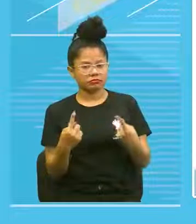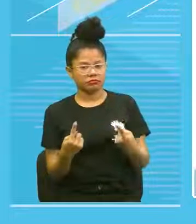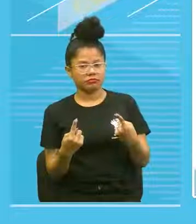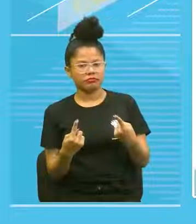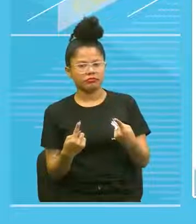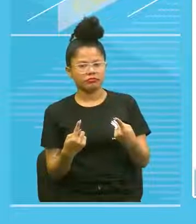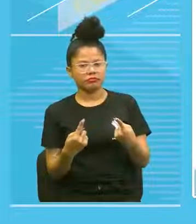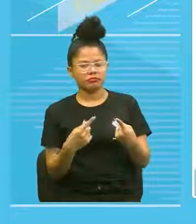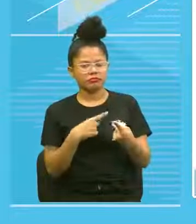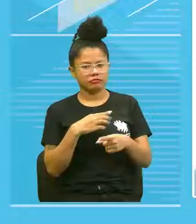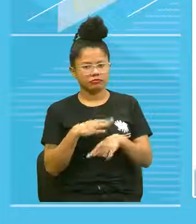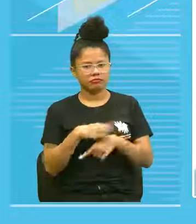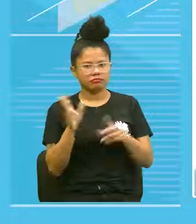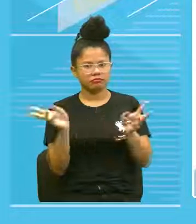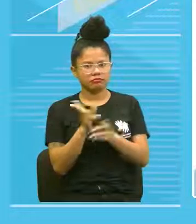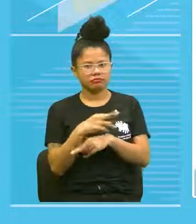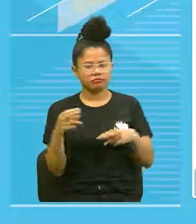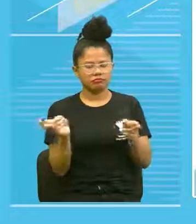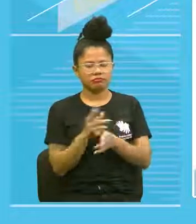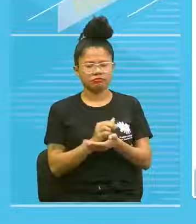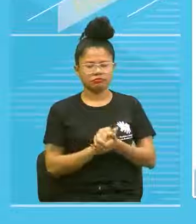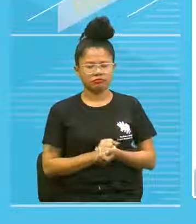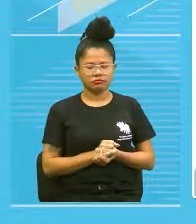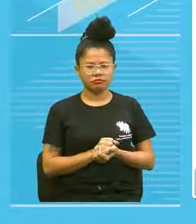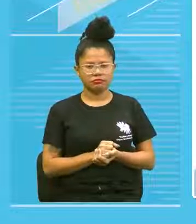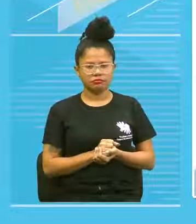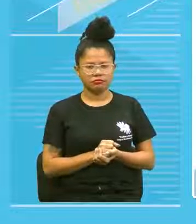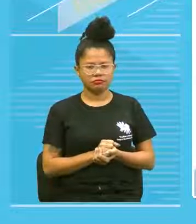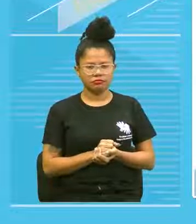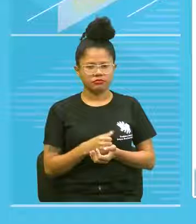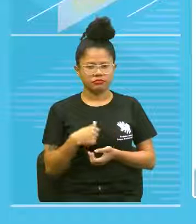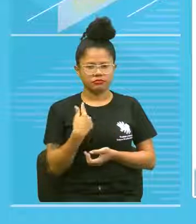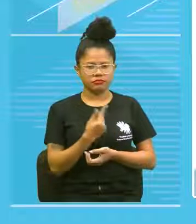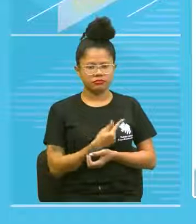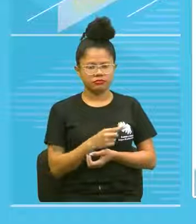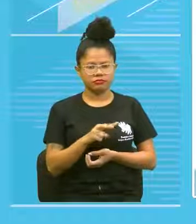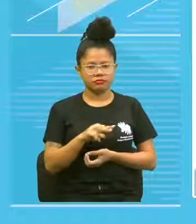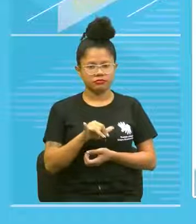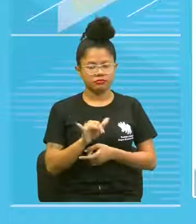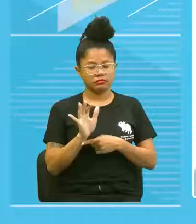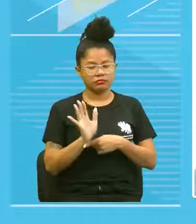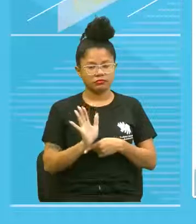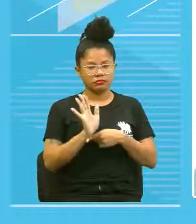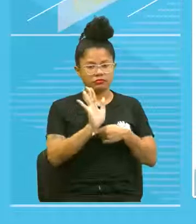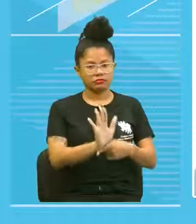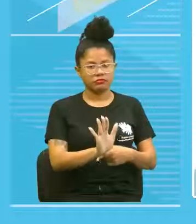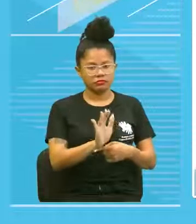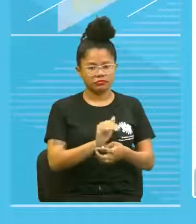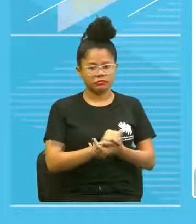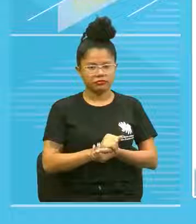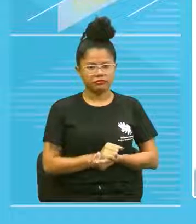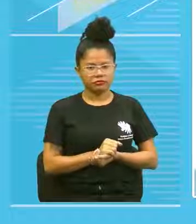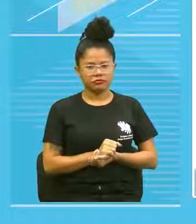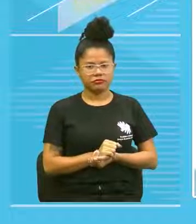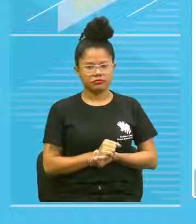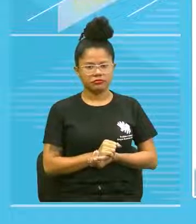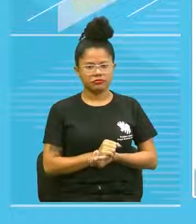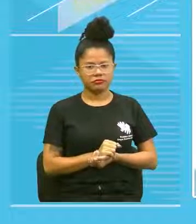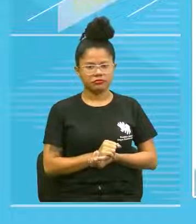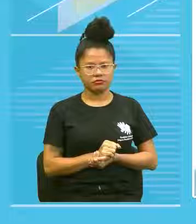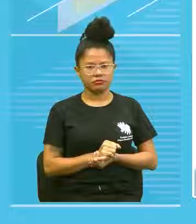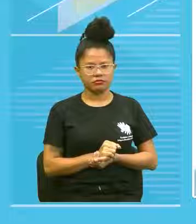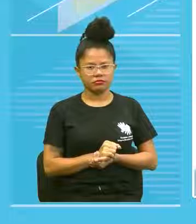vento E com isso a gente vai ajudar e